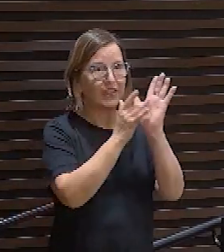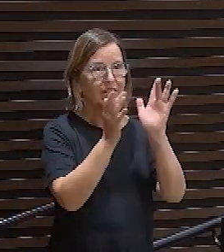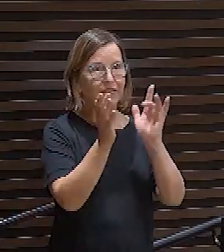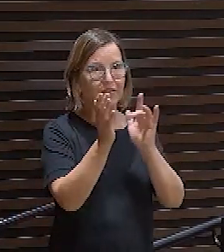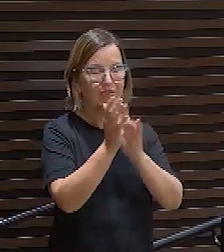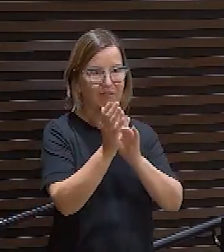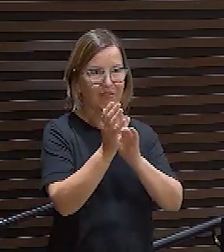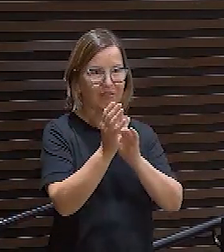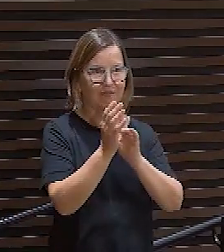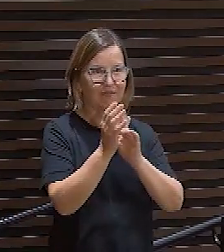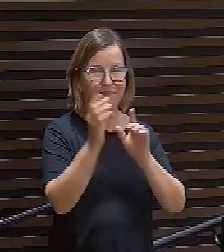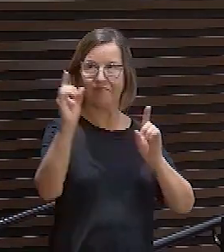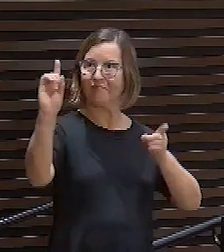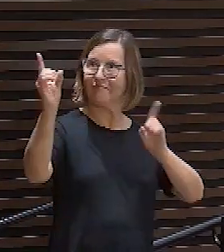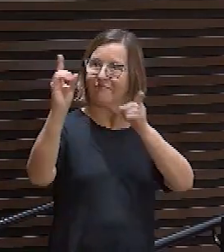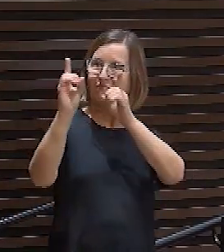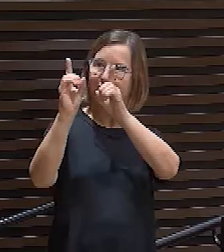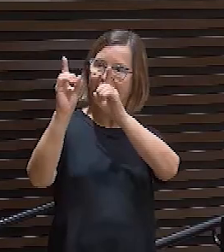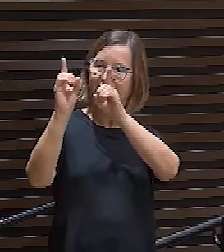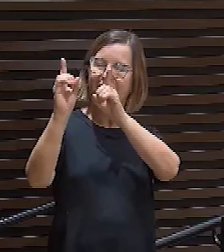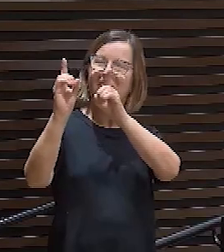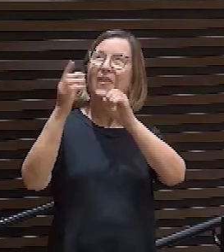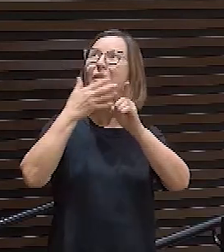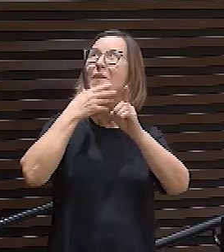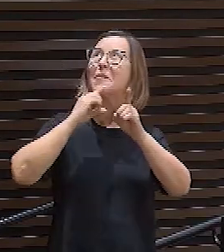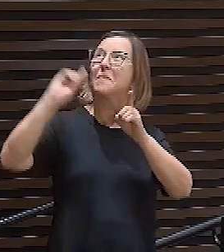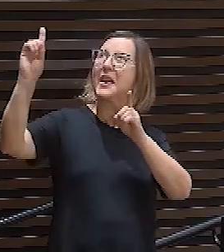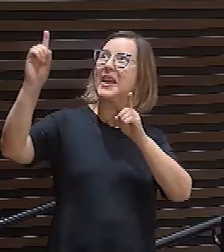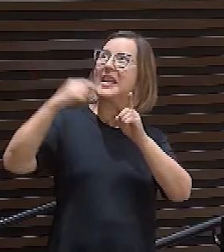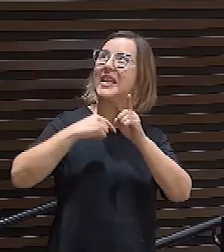o Bruno e...